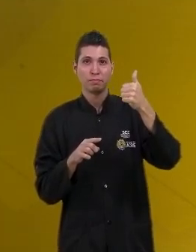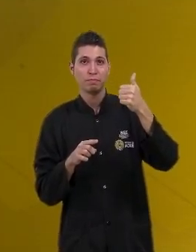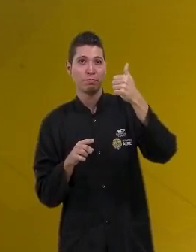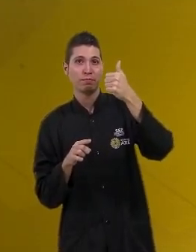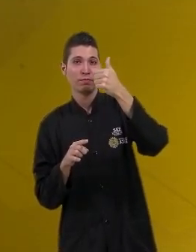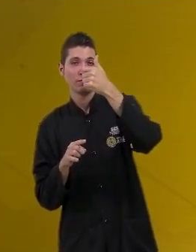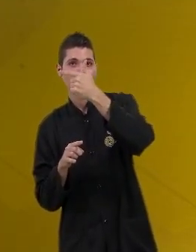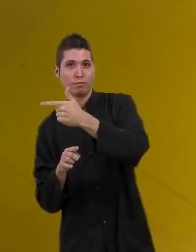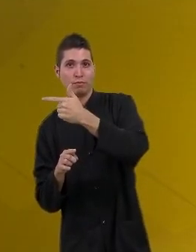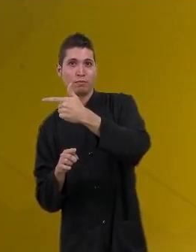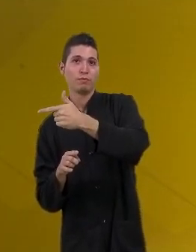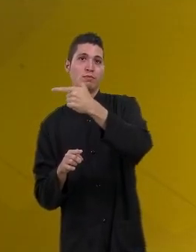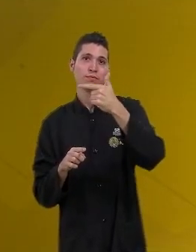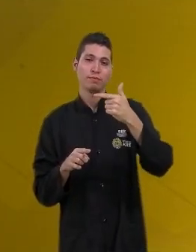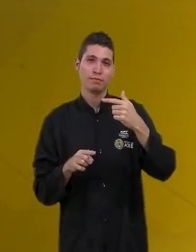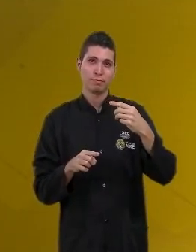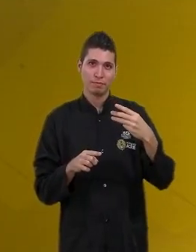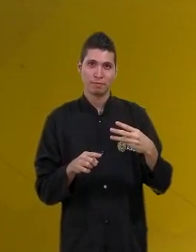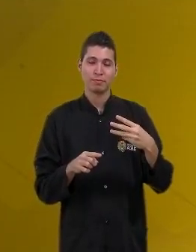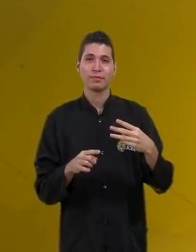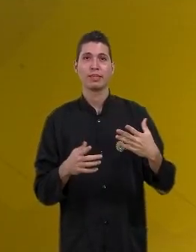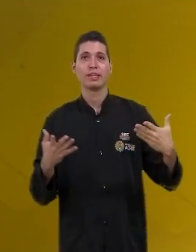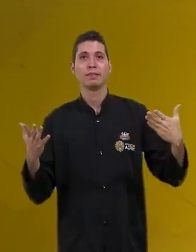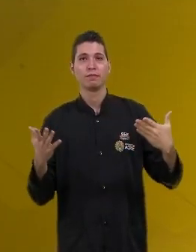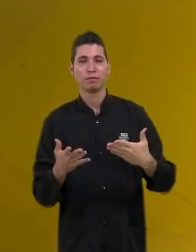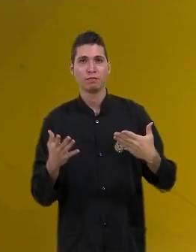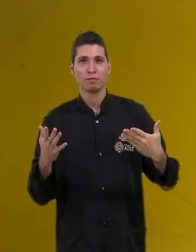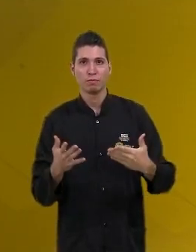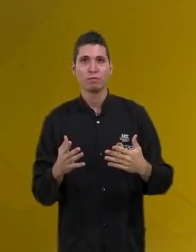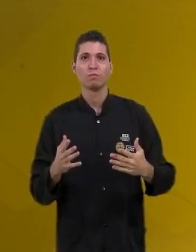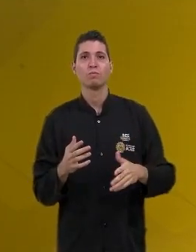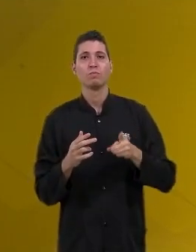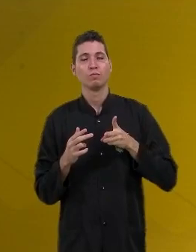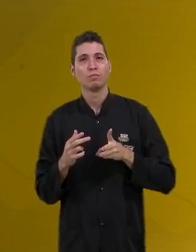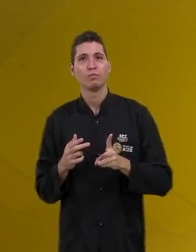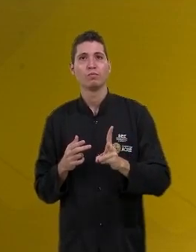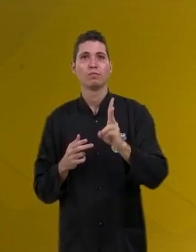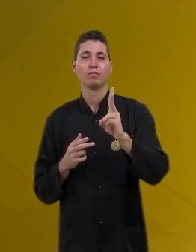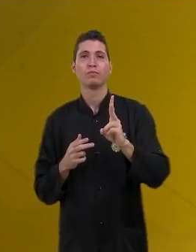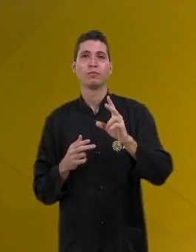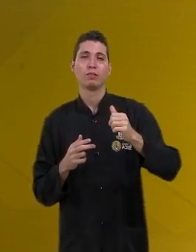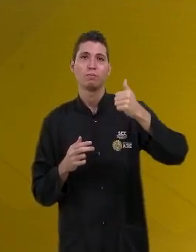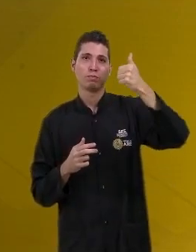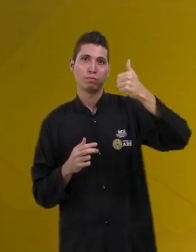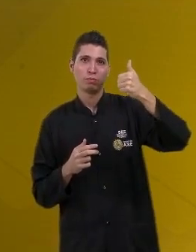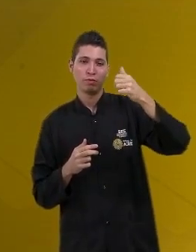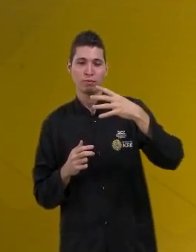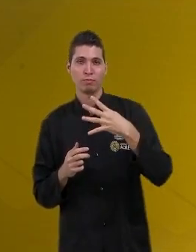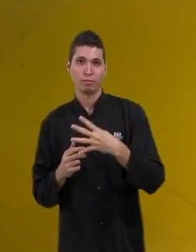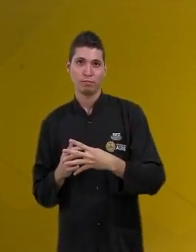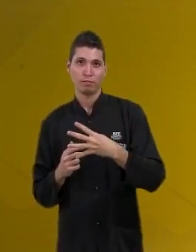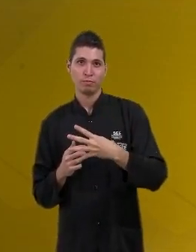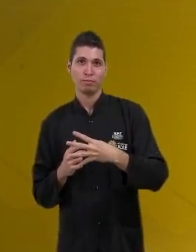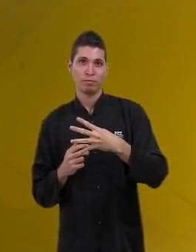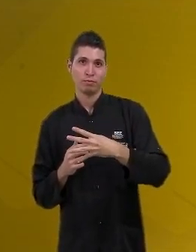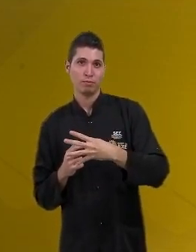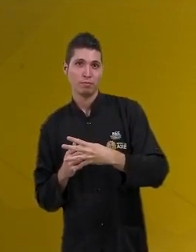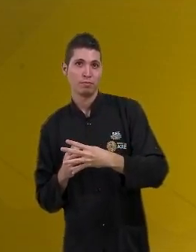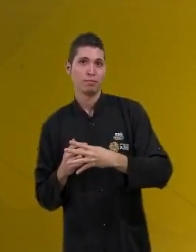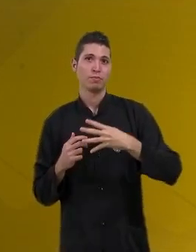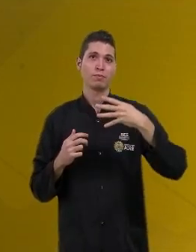terceiro. Agora nós vamos conversar um pouco sobre a redução ao primeiro quadrante do quarto quadrante para o